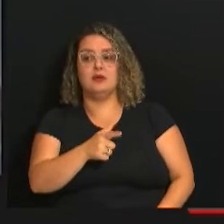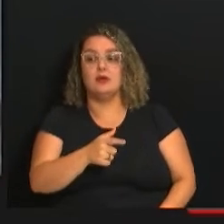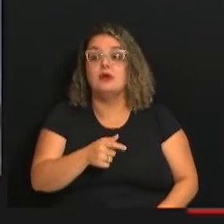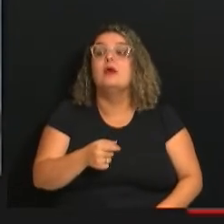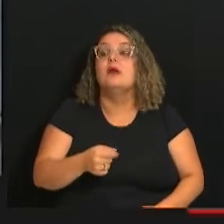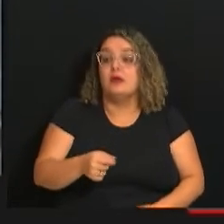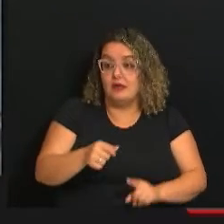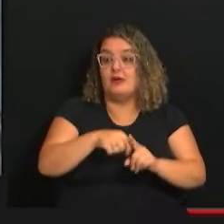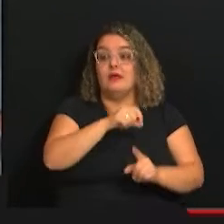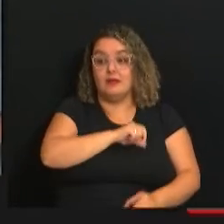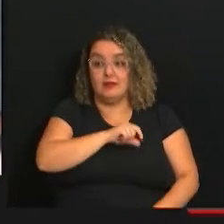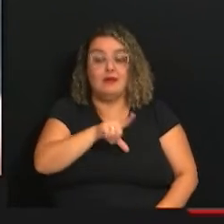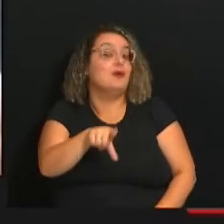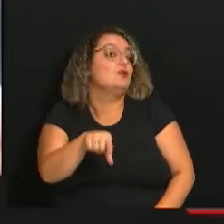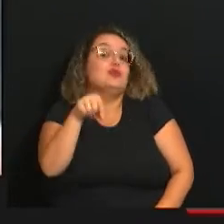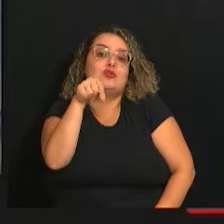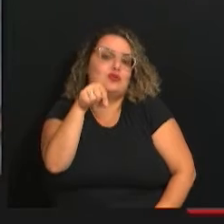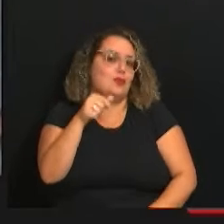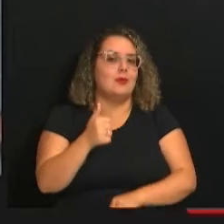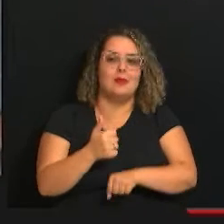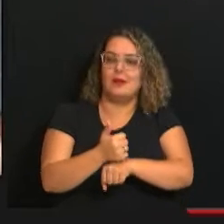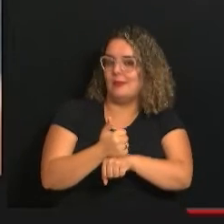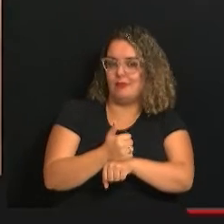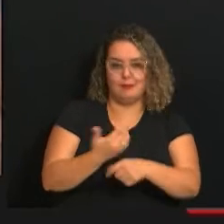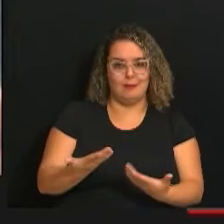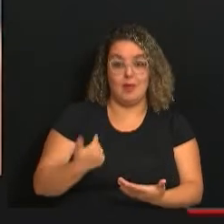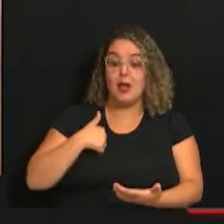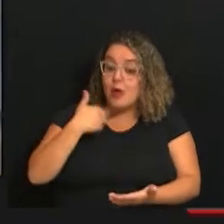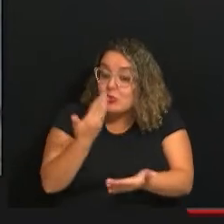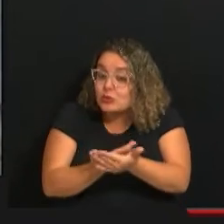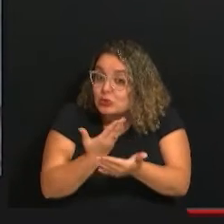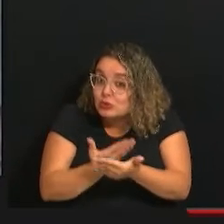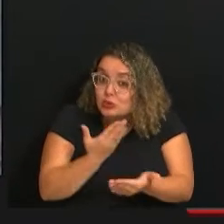pessoas falam, né? Eu segui um caminho, uma rota,